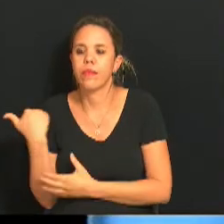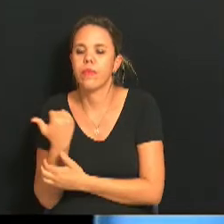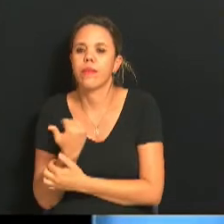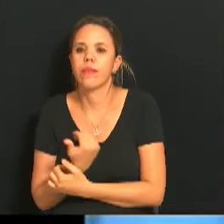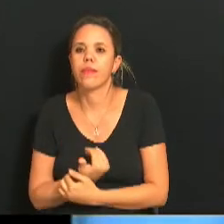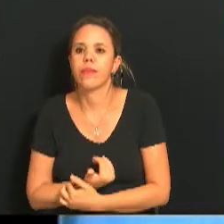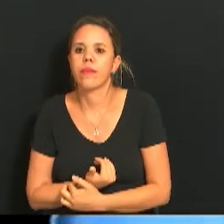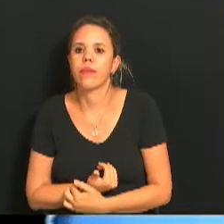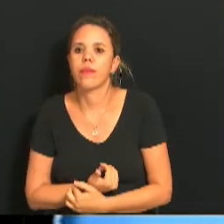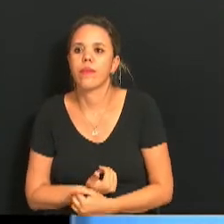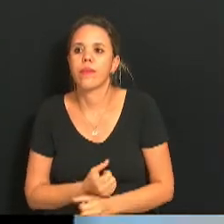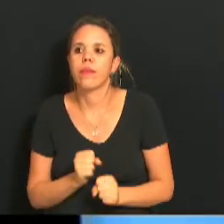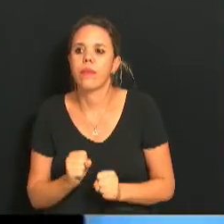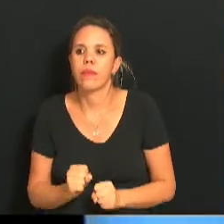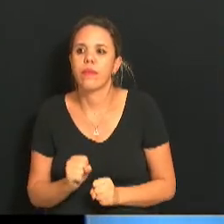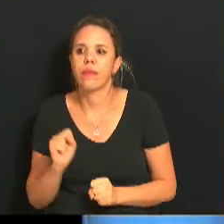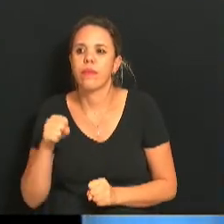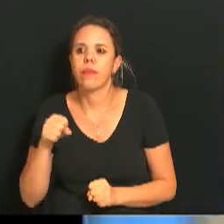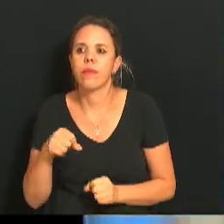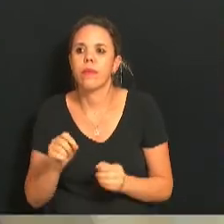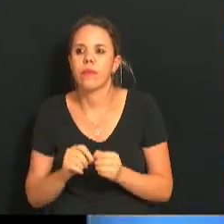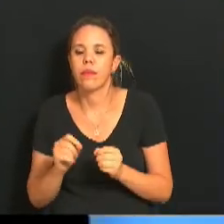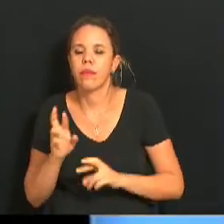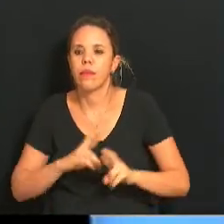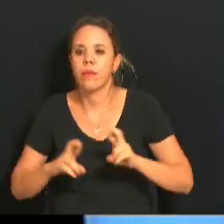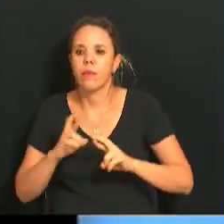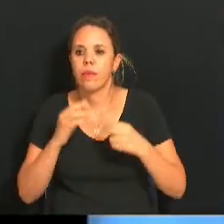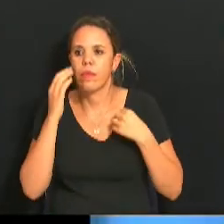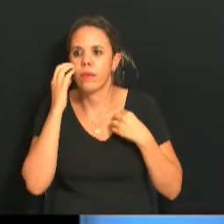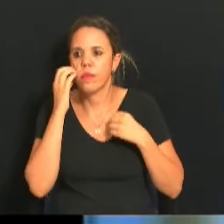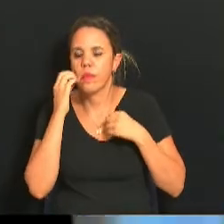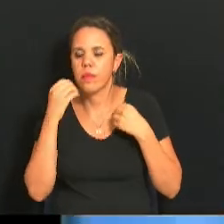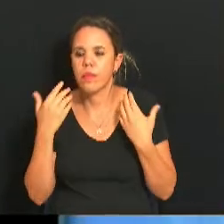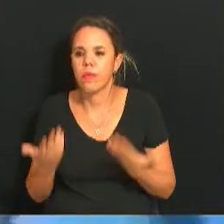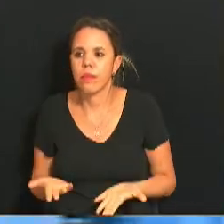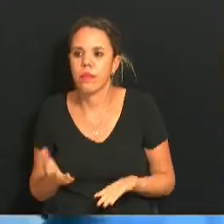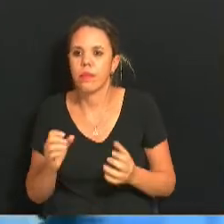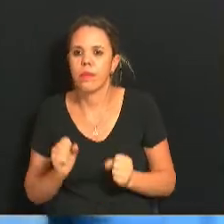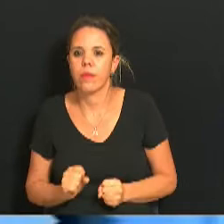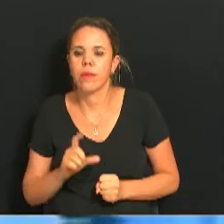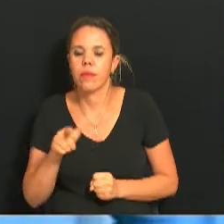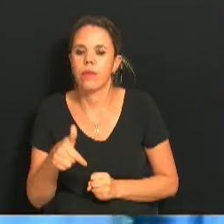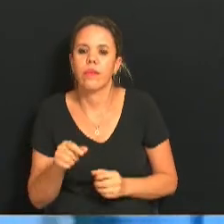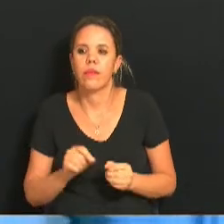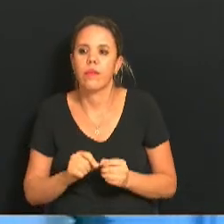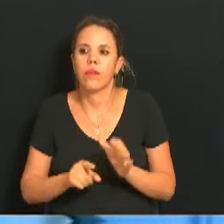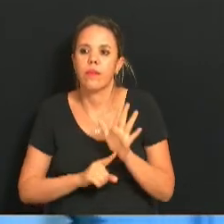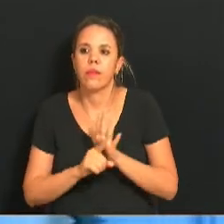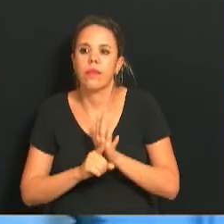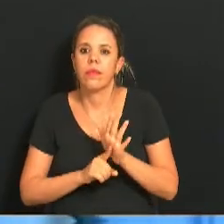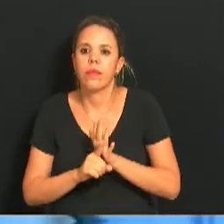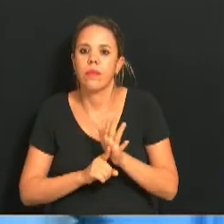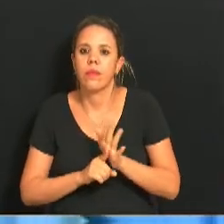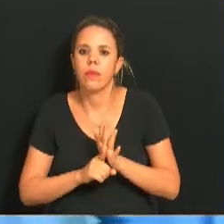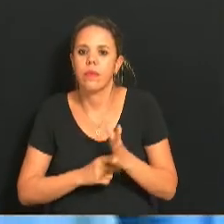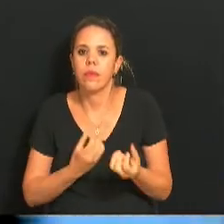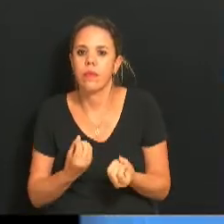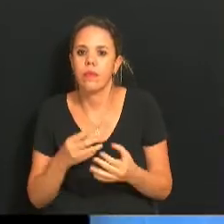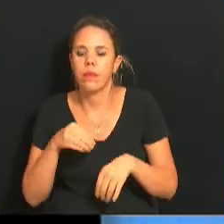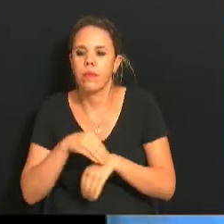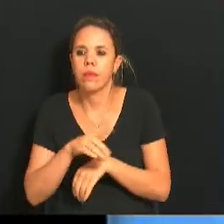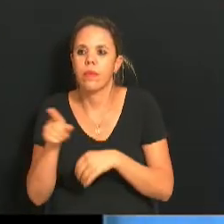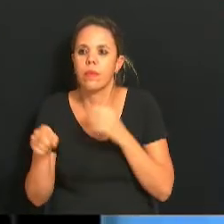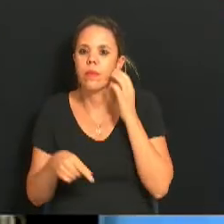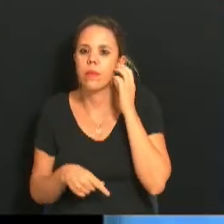tombamento Foi sim feita uma análise né eu posso depois fazer um levantamento e passar informação para